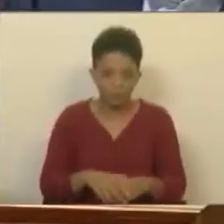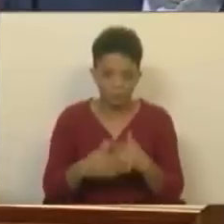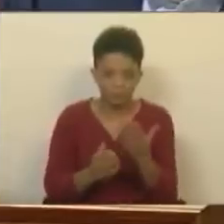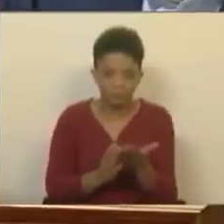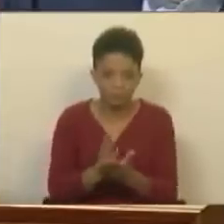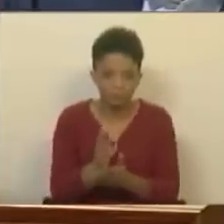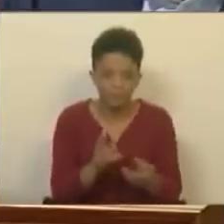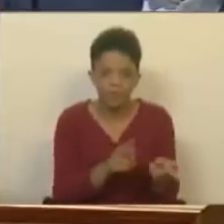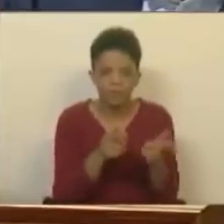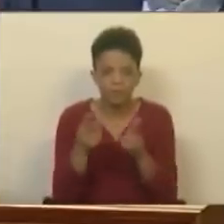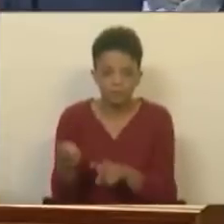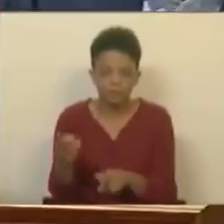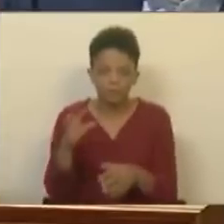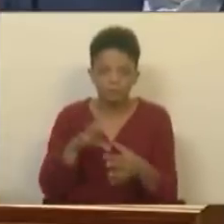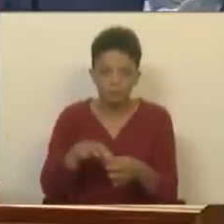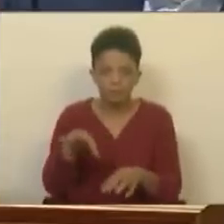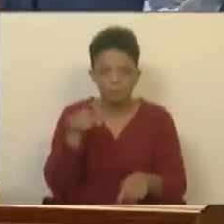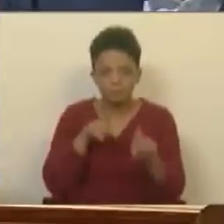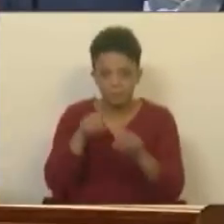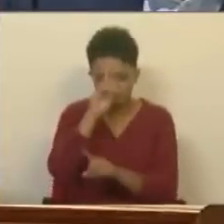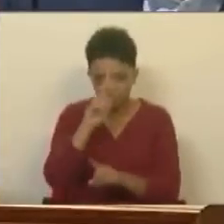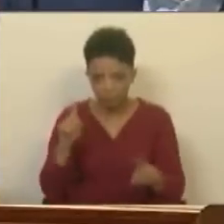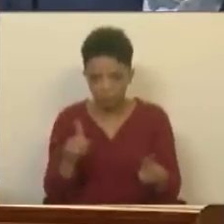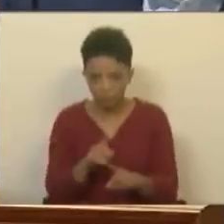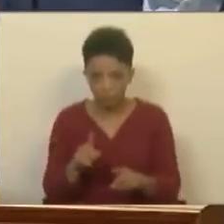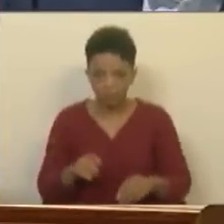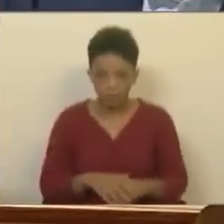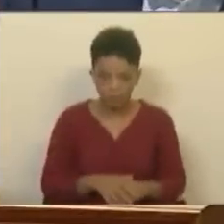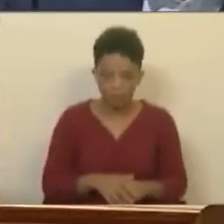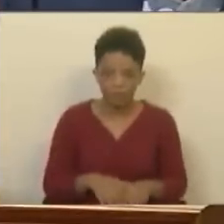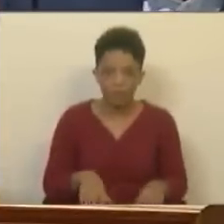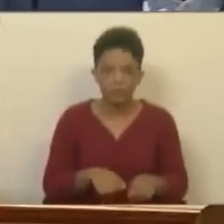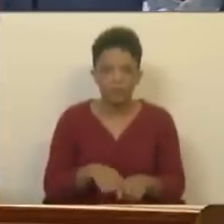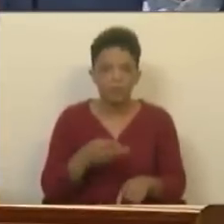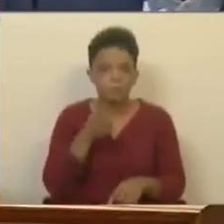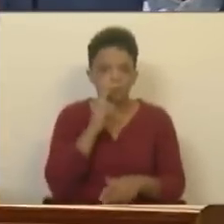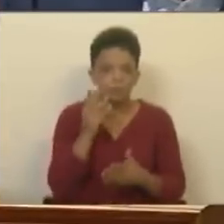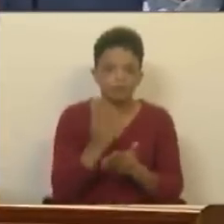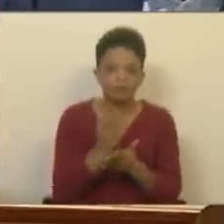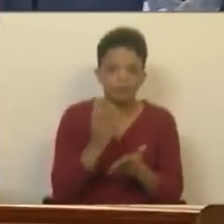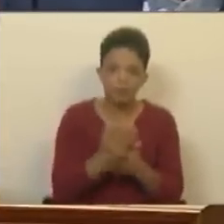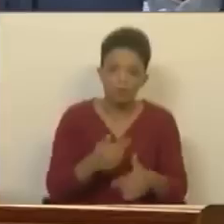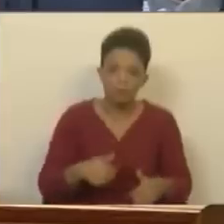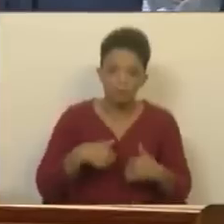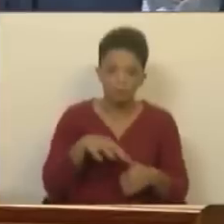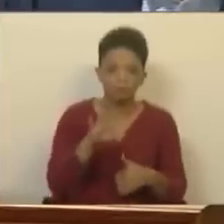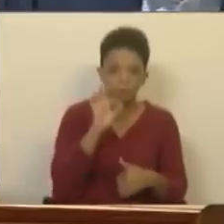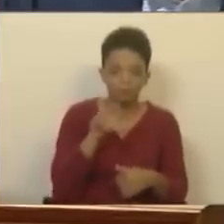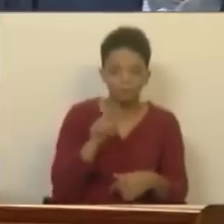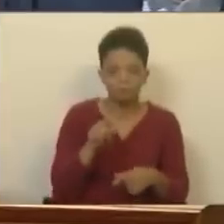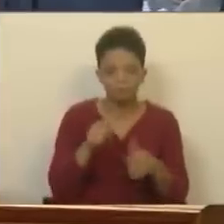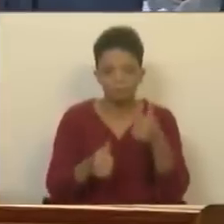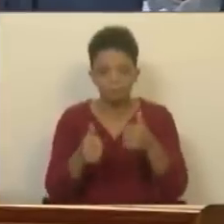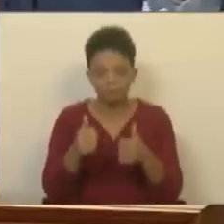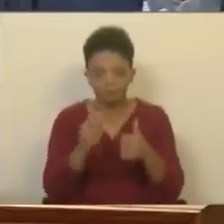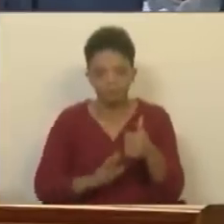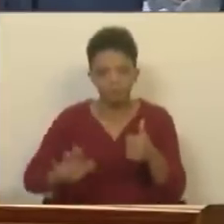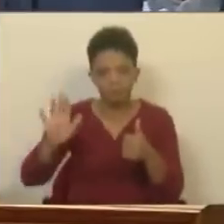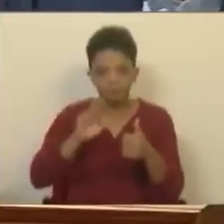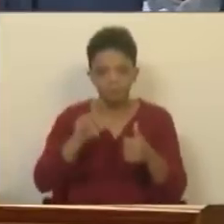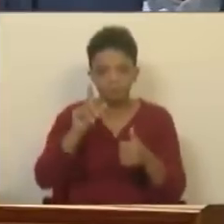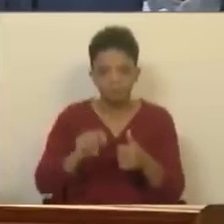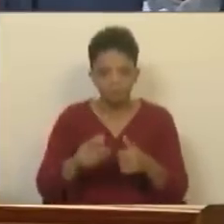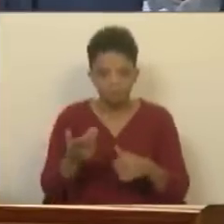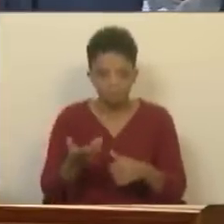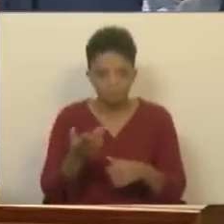avançar com alterações no recrutamento professores para passar a ser feita pelos diretores de escola em detrimento do concurso nacional e